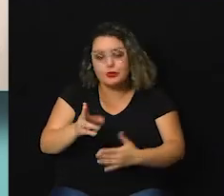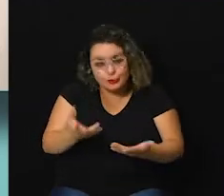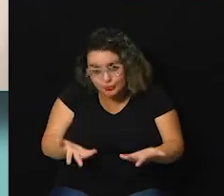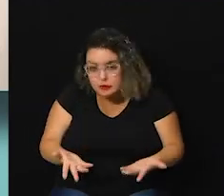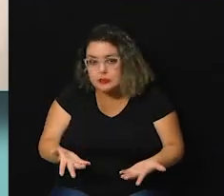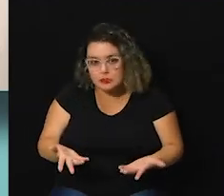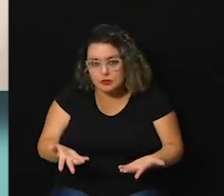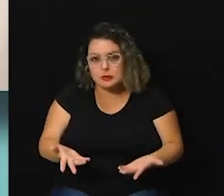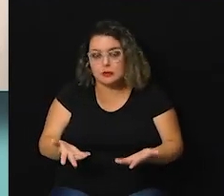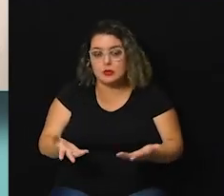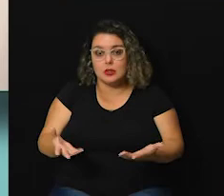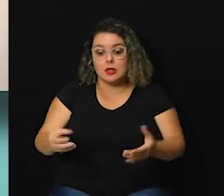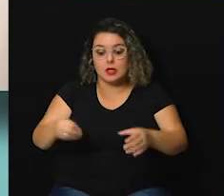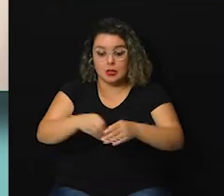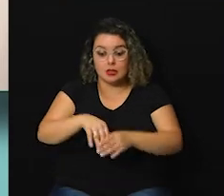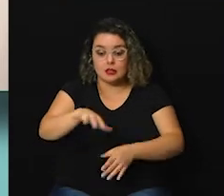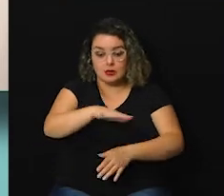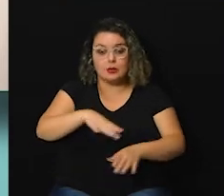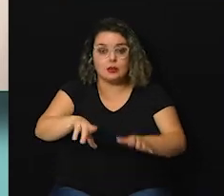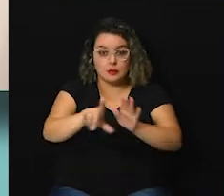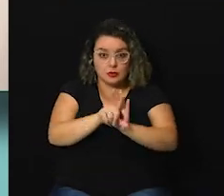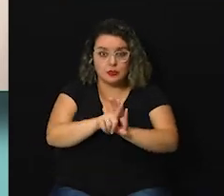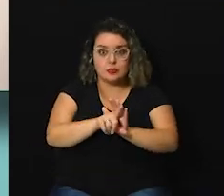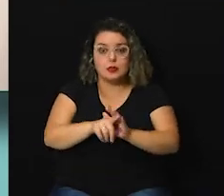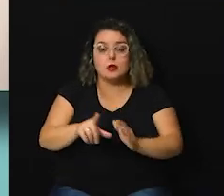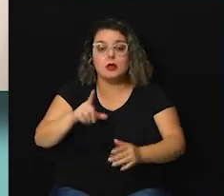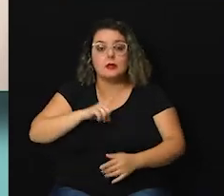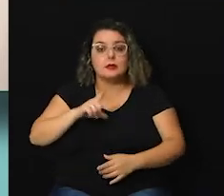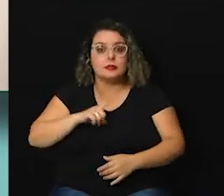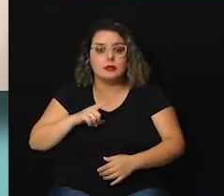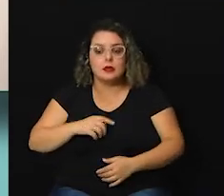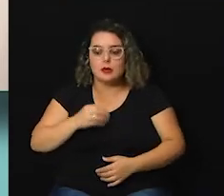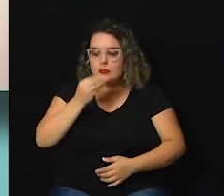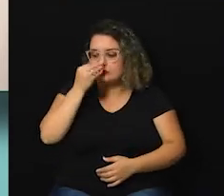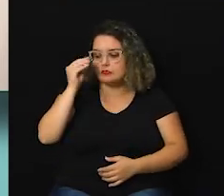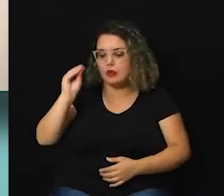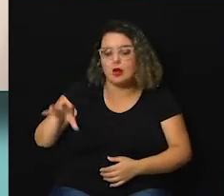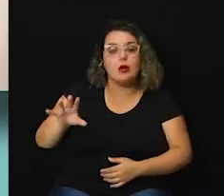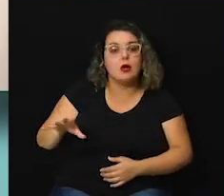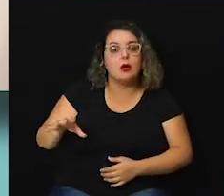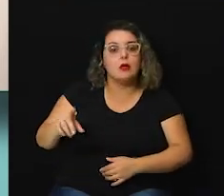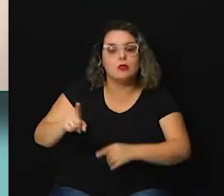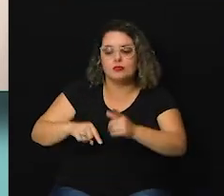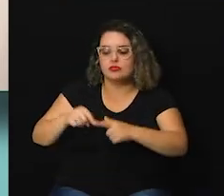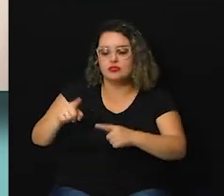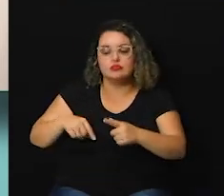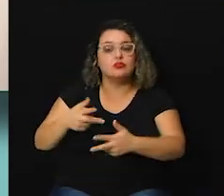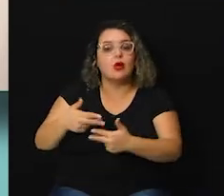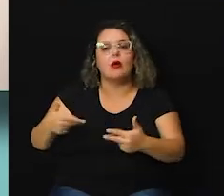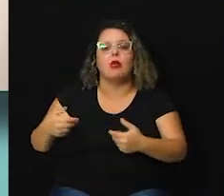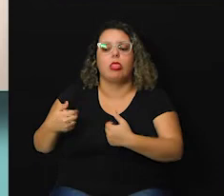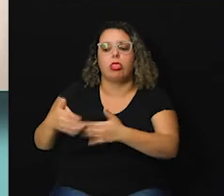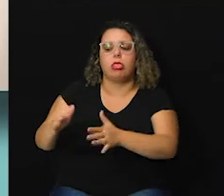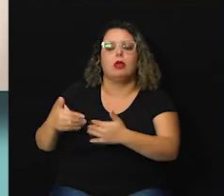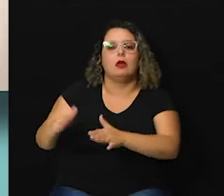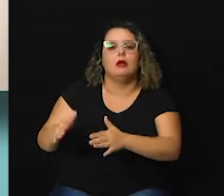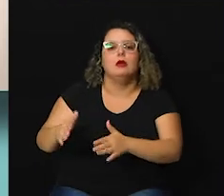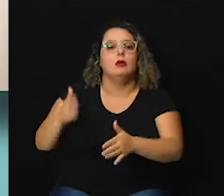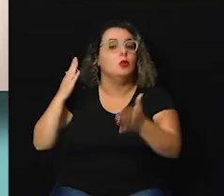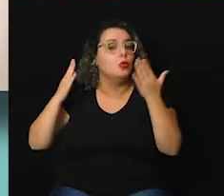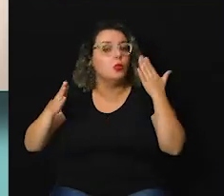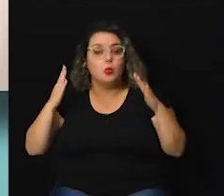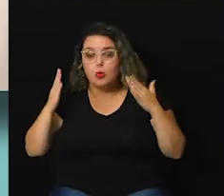e ainda assim, dentro daqueles legais, você tem o descarte inadequado dos materiais